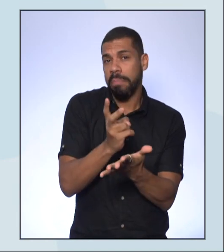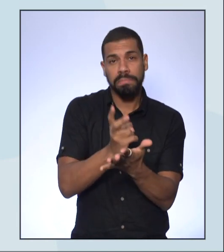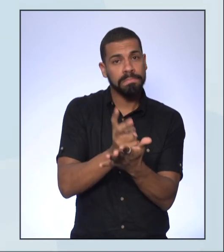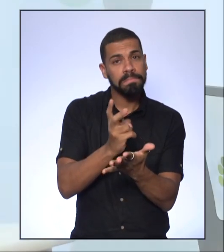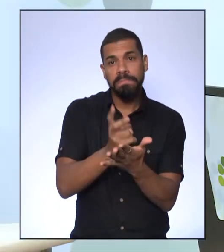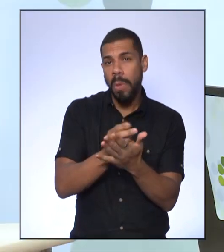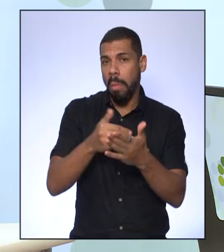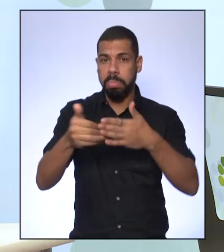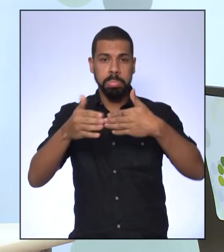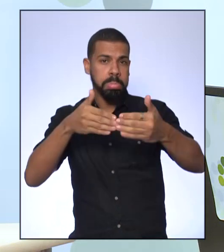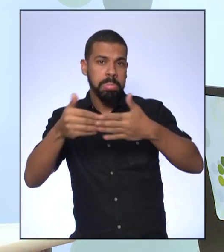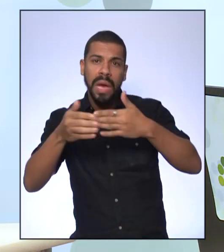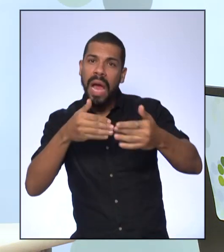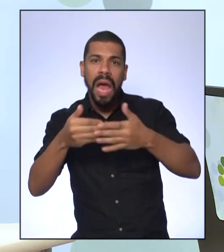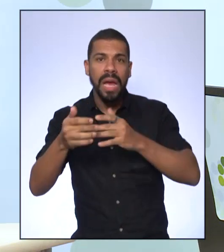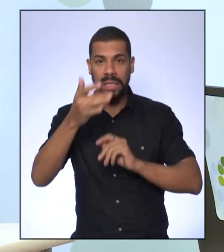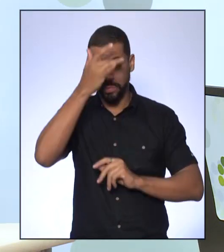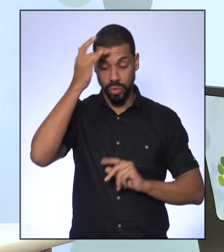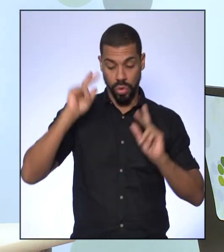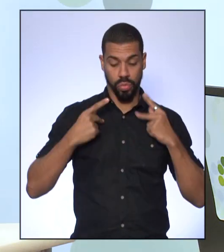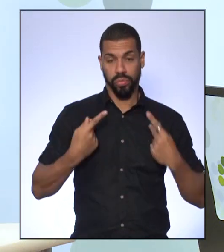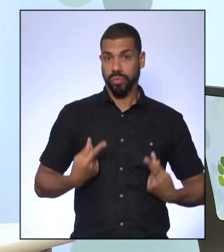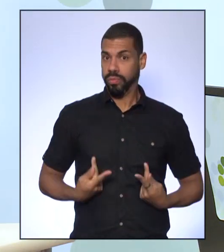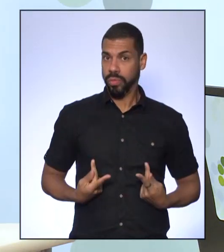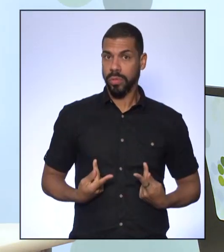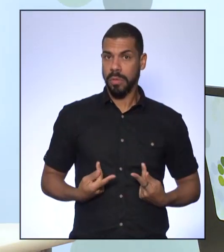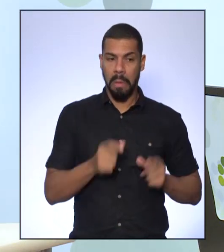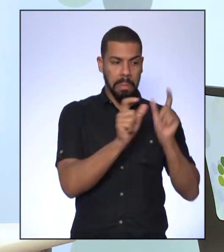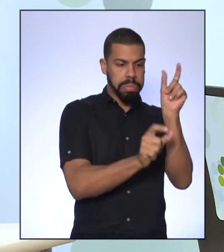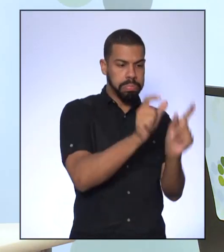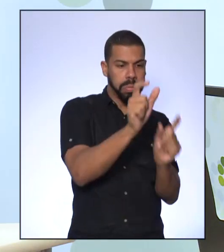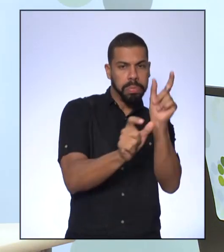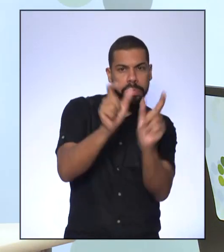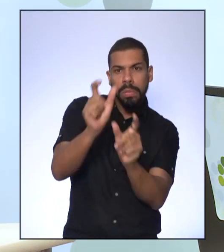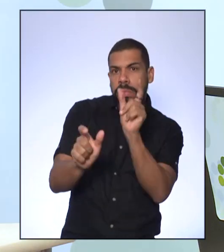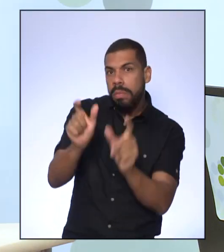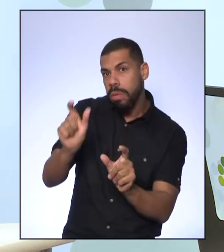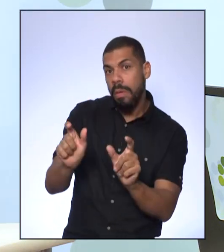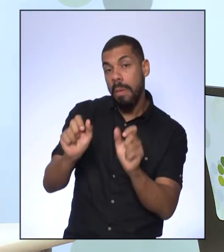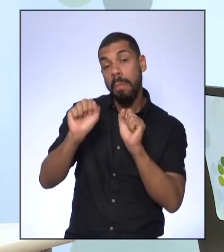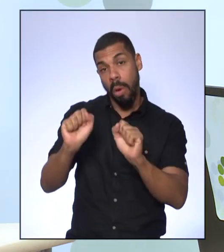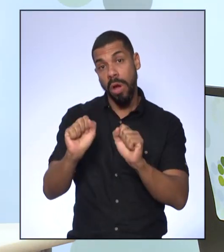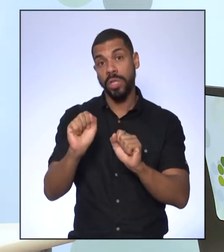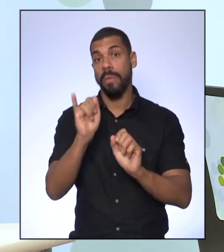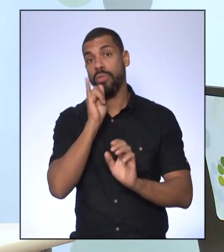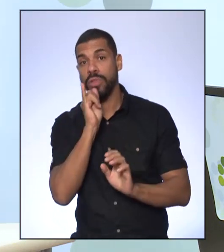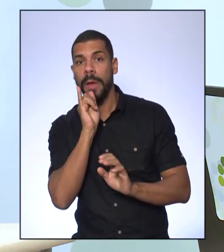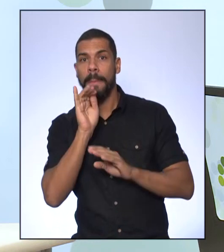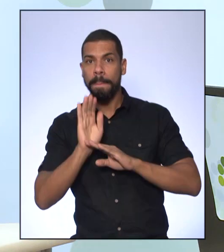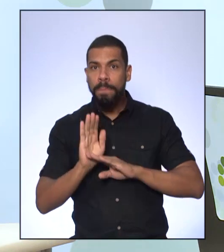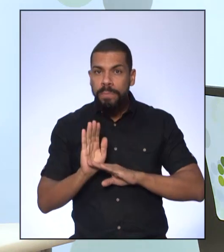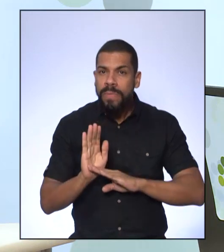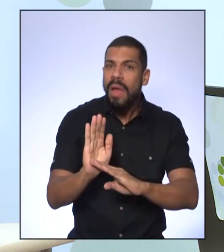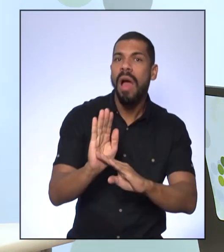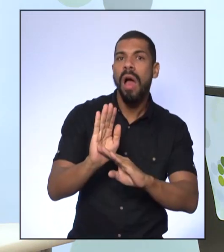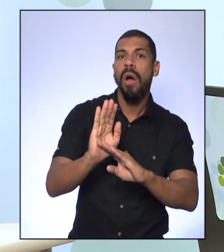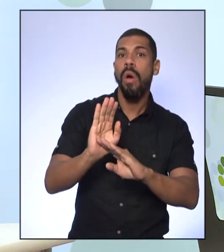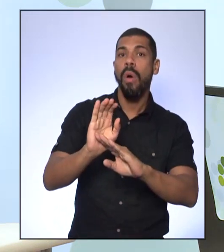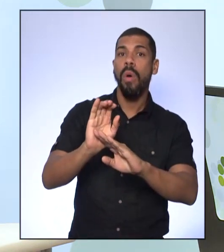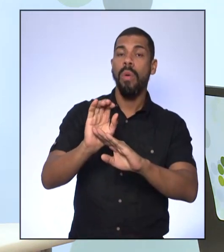da questão da ação humana, né? O homem pode favorecer a ocorrência desses fenômenos,